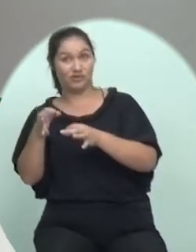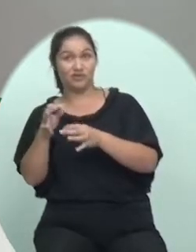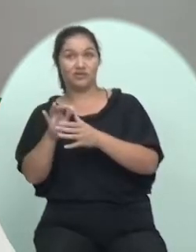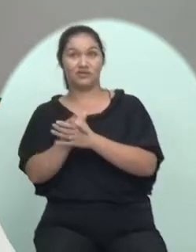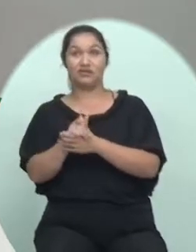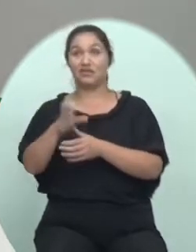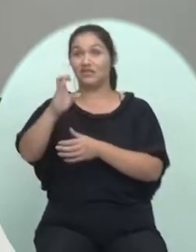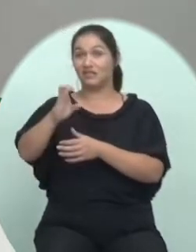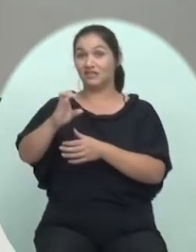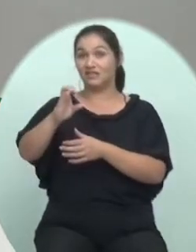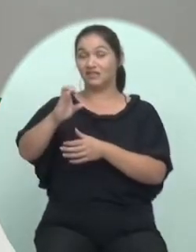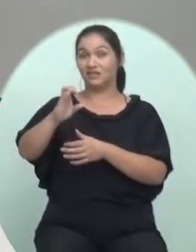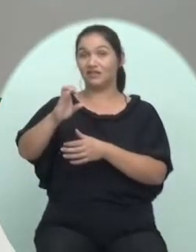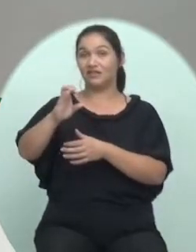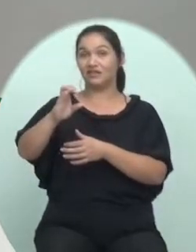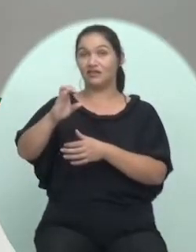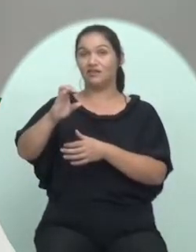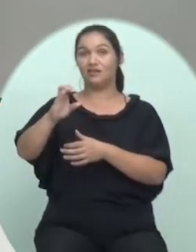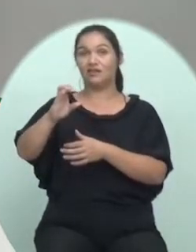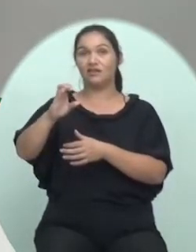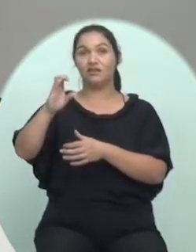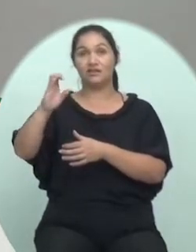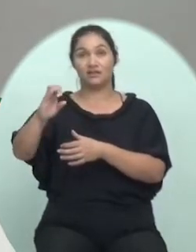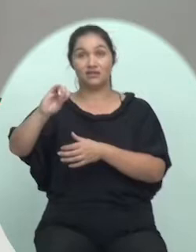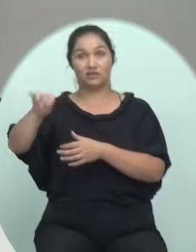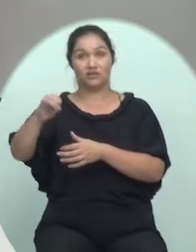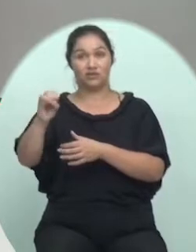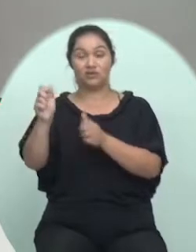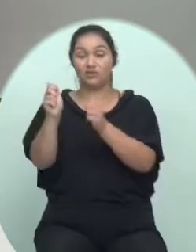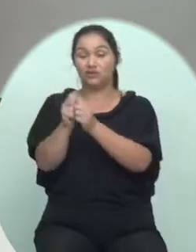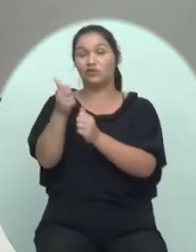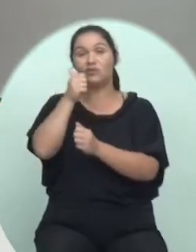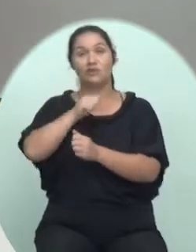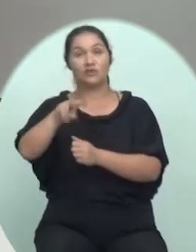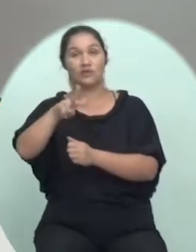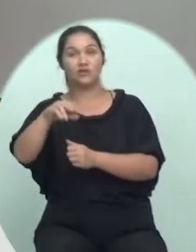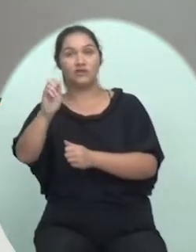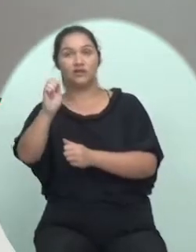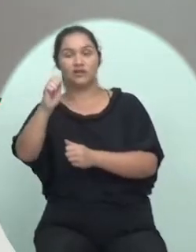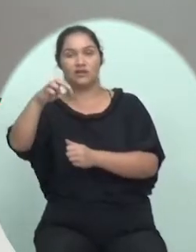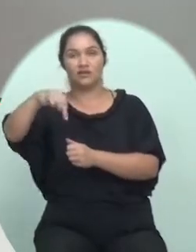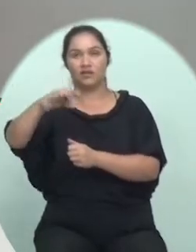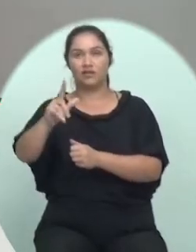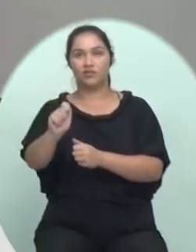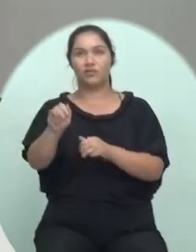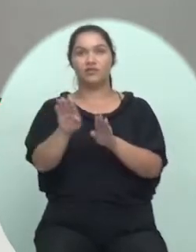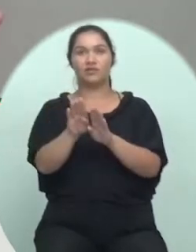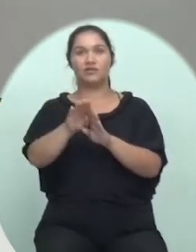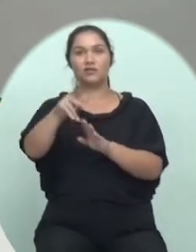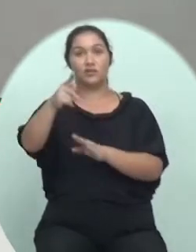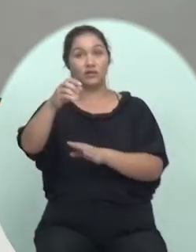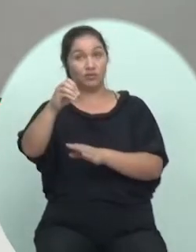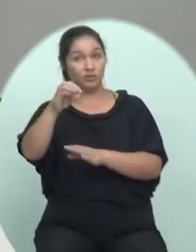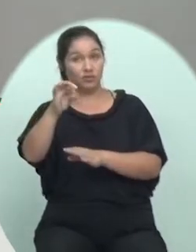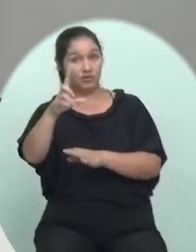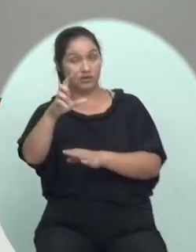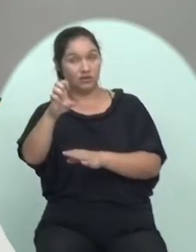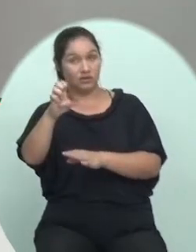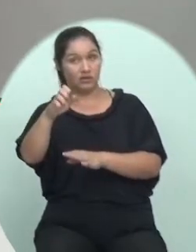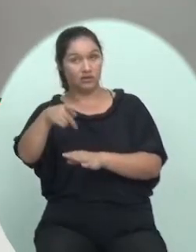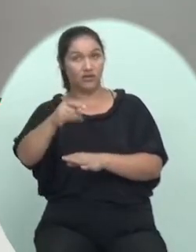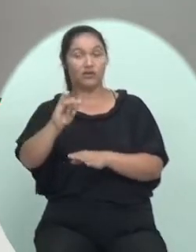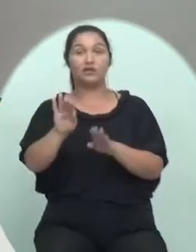CCJ, junto à vereadora Camila do Nascimento, ao vereador Aldinei Potelec e ao vereador Júlio